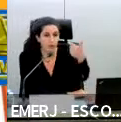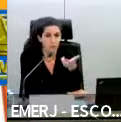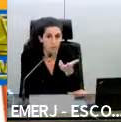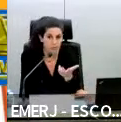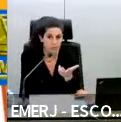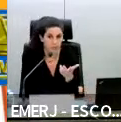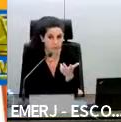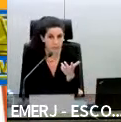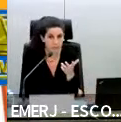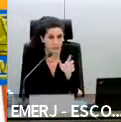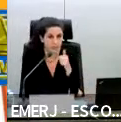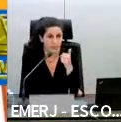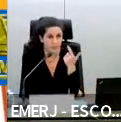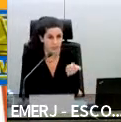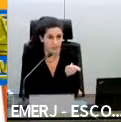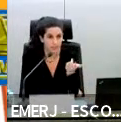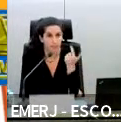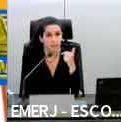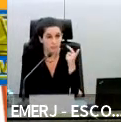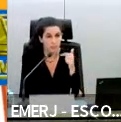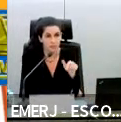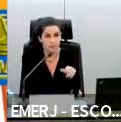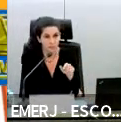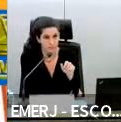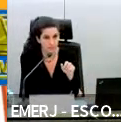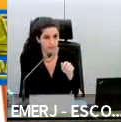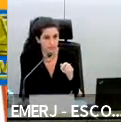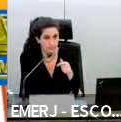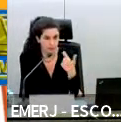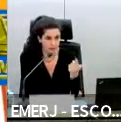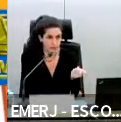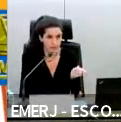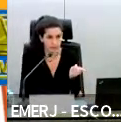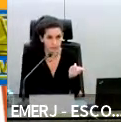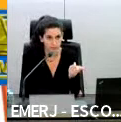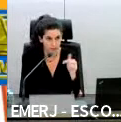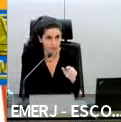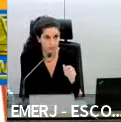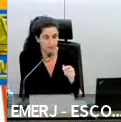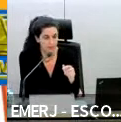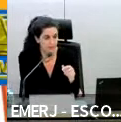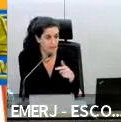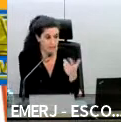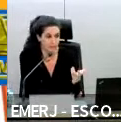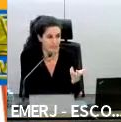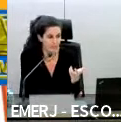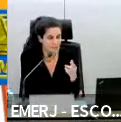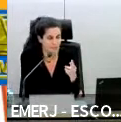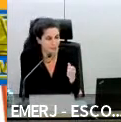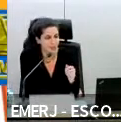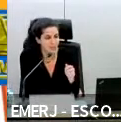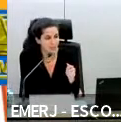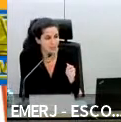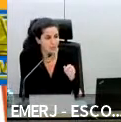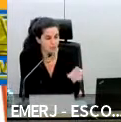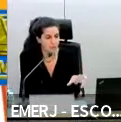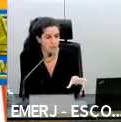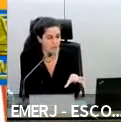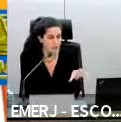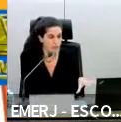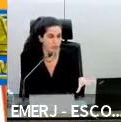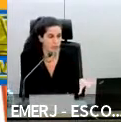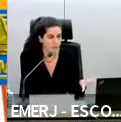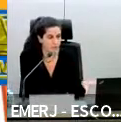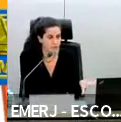gente informou as integrantes de que aquelas atas iam ser pesquisadas, porque até então elas não sabiam, né? Nem nós sabíamos. Então, quando